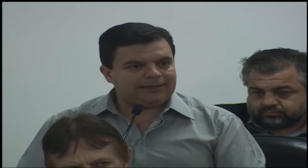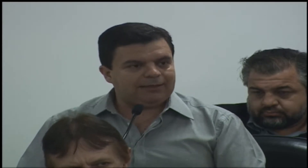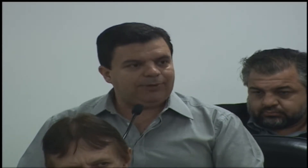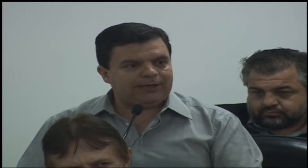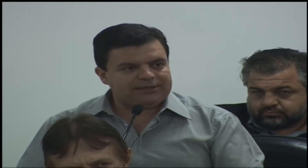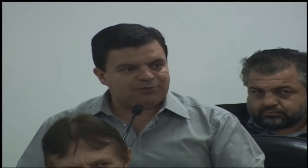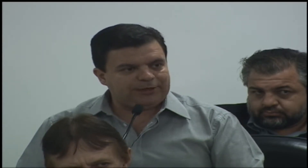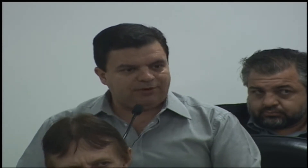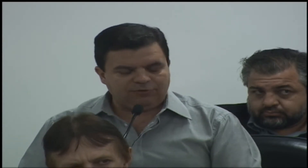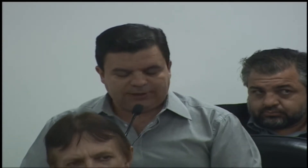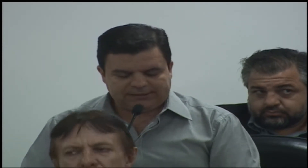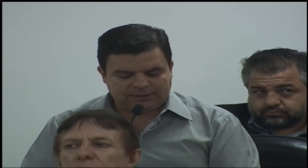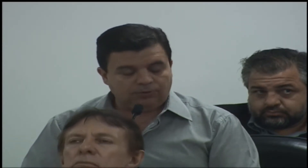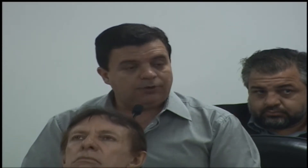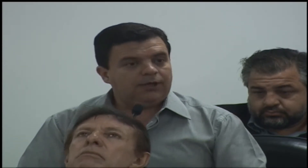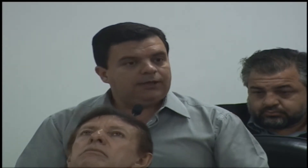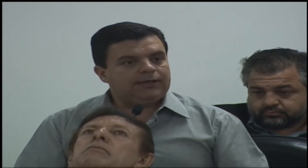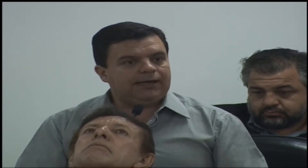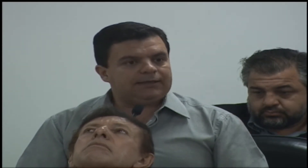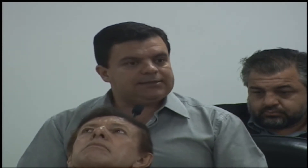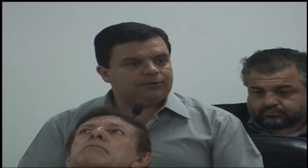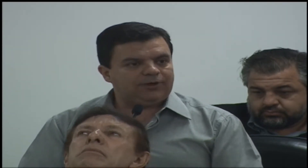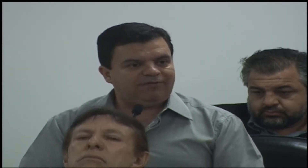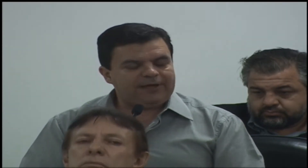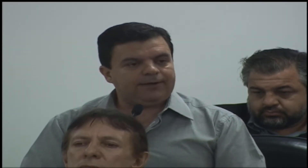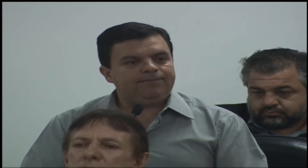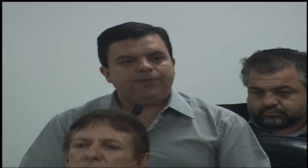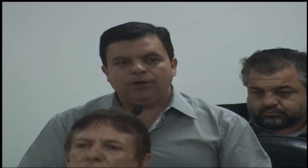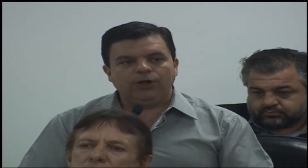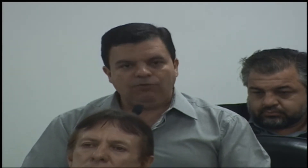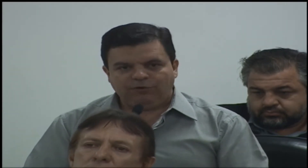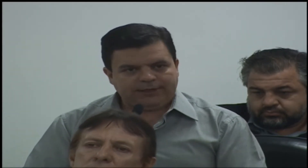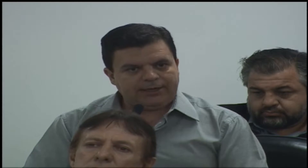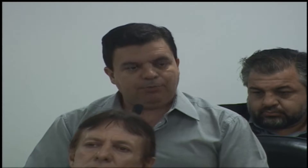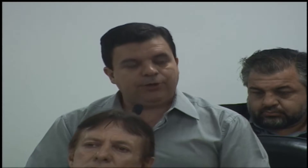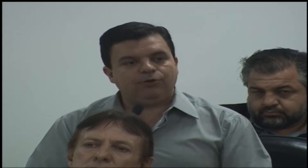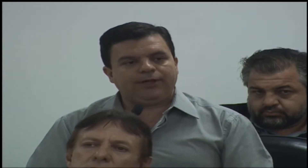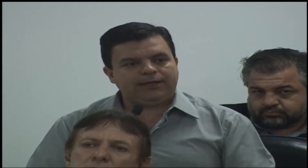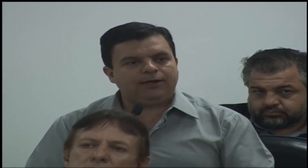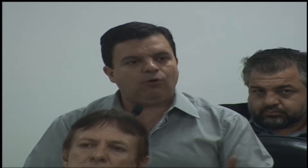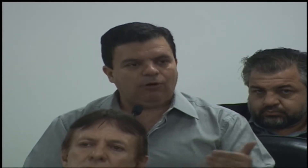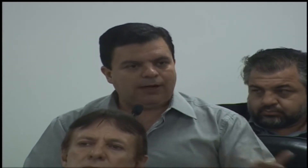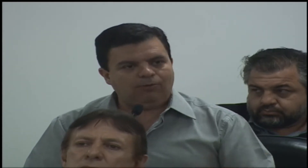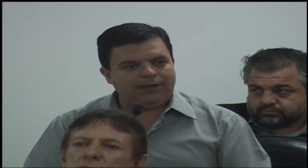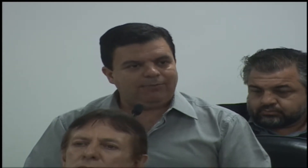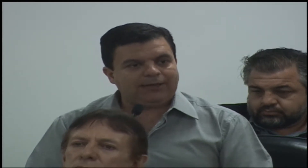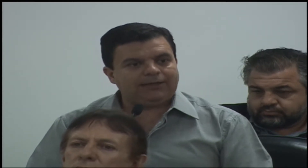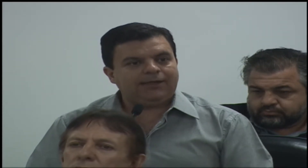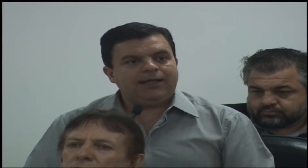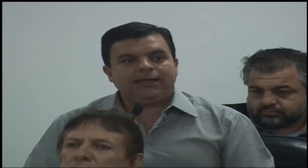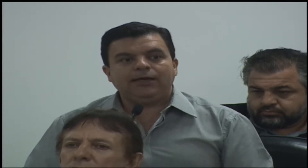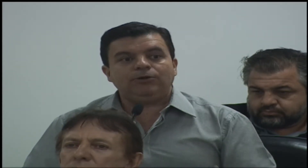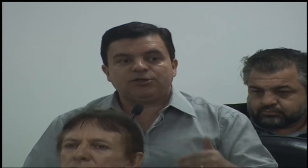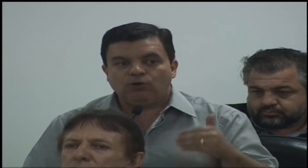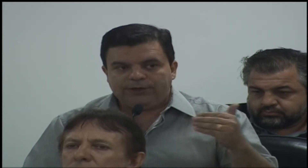de invasão ou não. Não era se ele tinha prometido, se não tinha, eu não sei, não vi o vídeo, mas não era isso que nós votamos